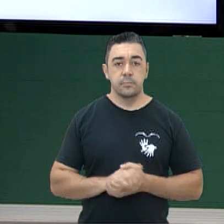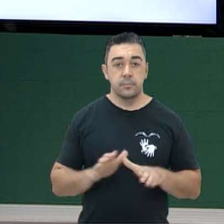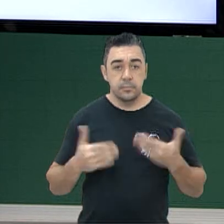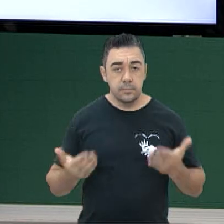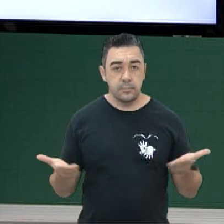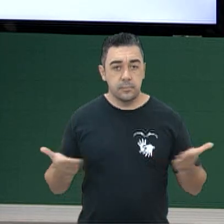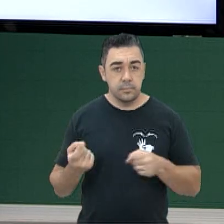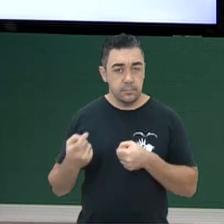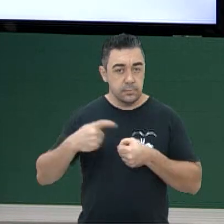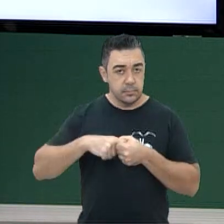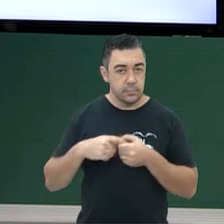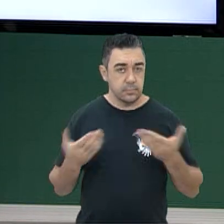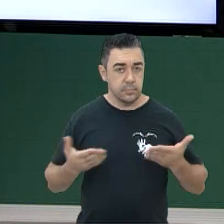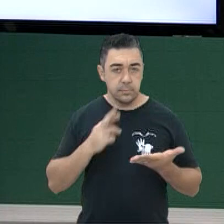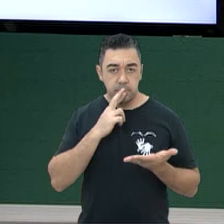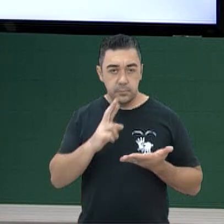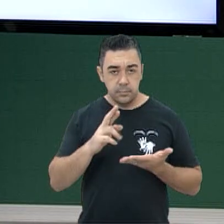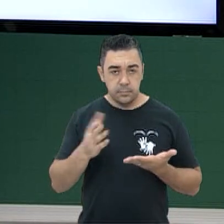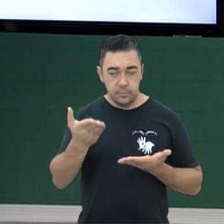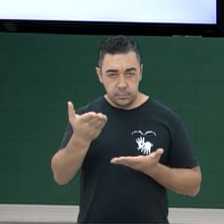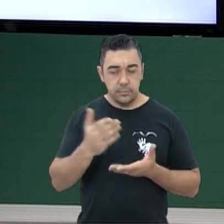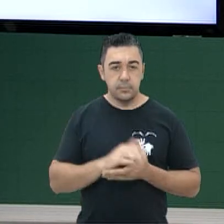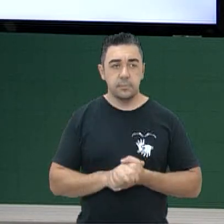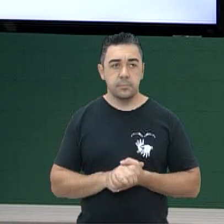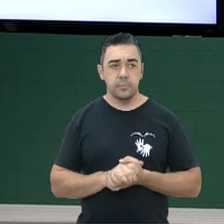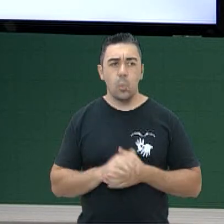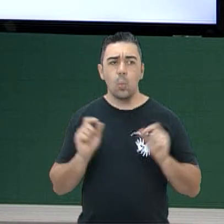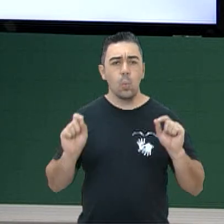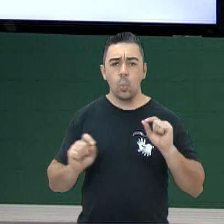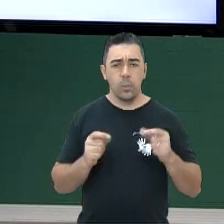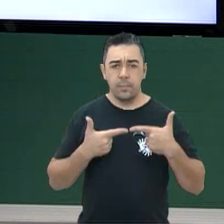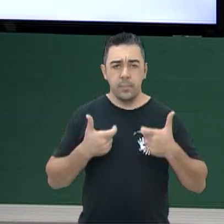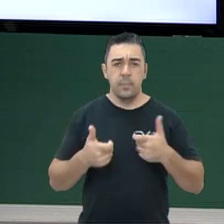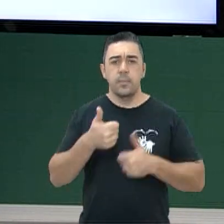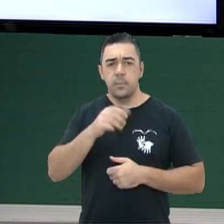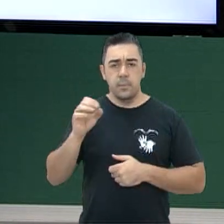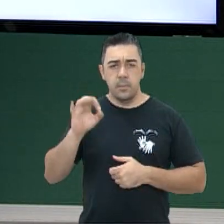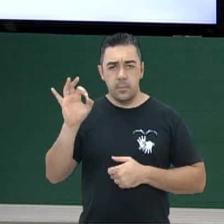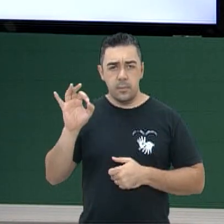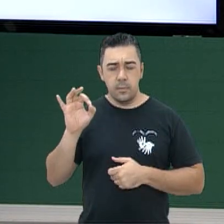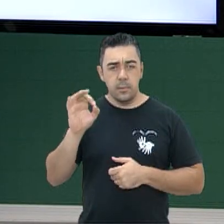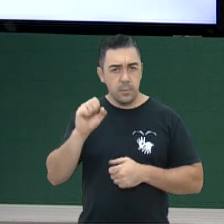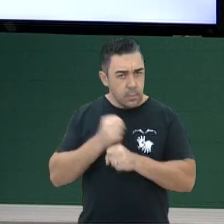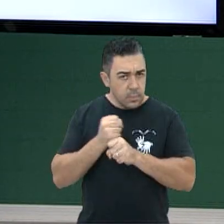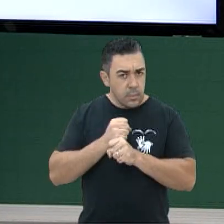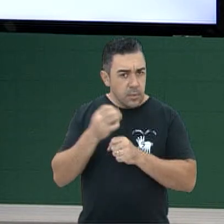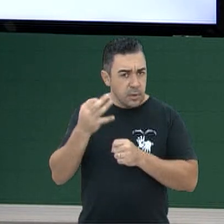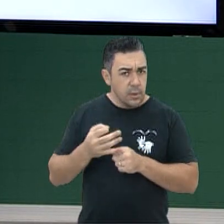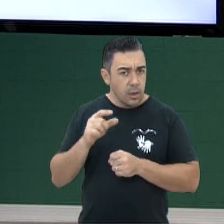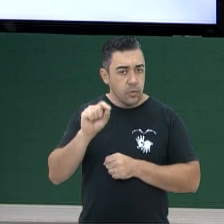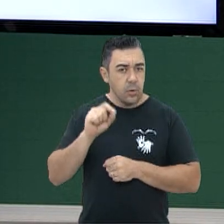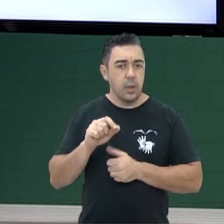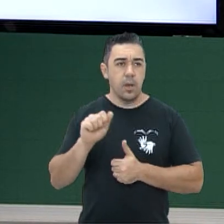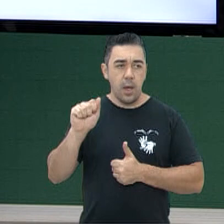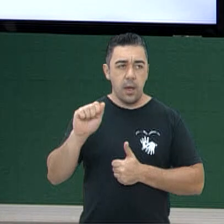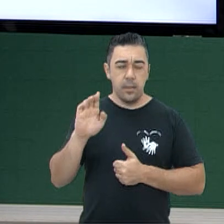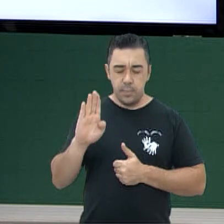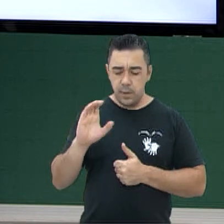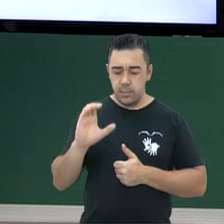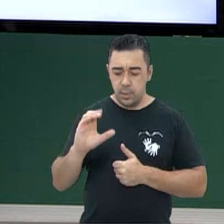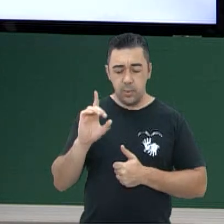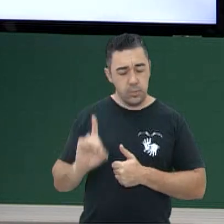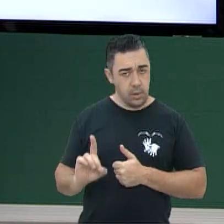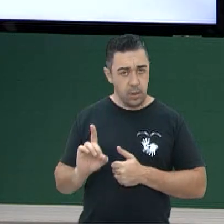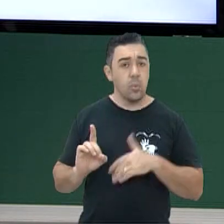Então, estamos de volta para resolver a nossa questão aqui, né? Sobre a Guerra dos 100 Anos, é correto afirmar? Daí você vai ter que escolher entre a letra A,